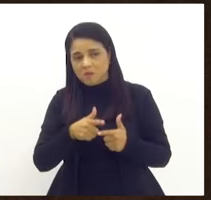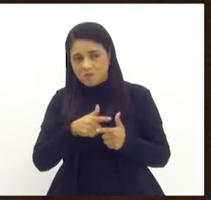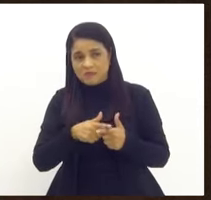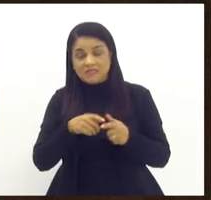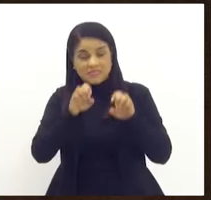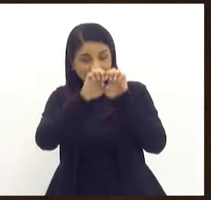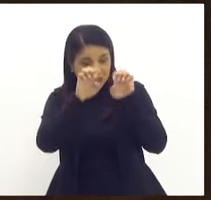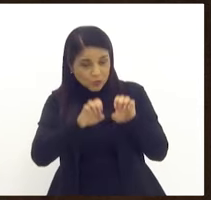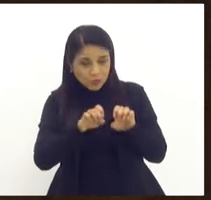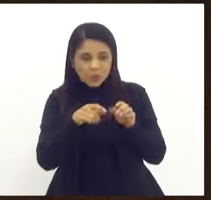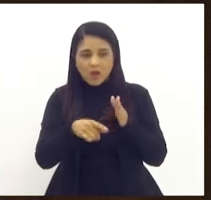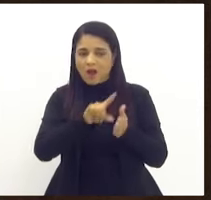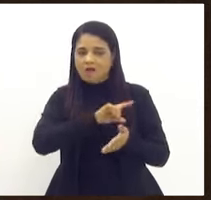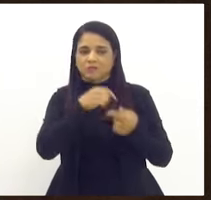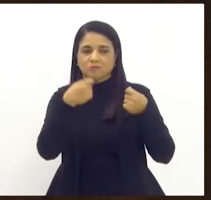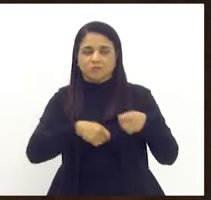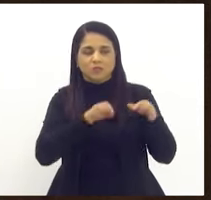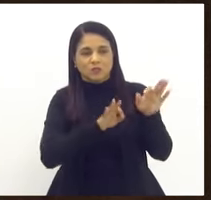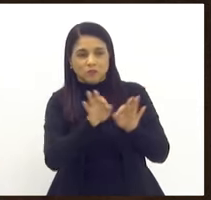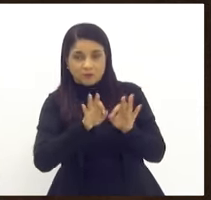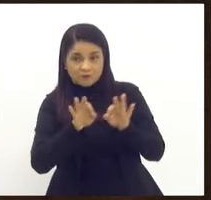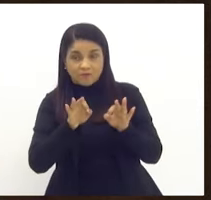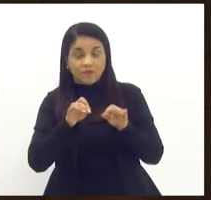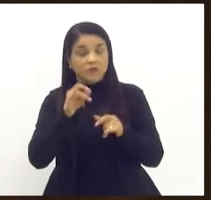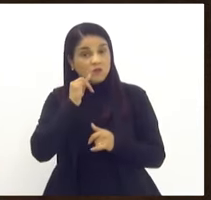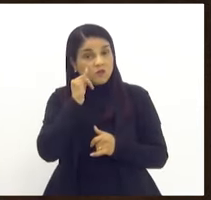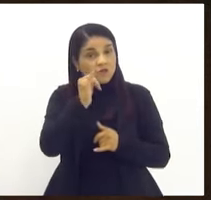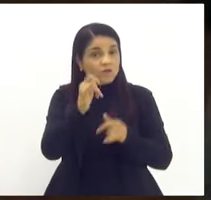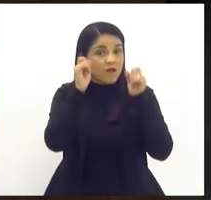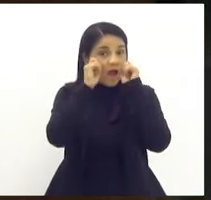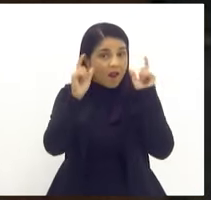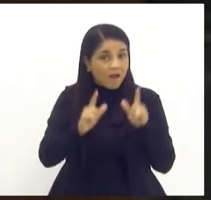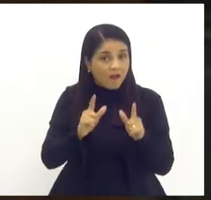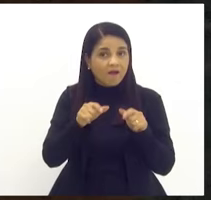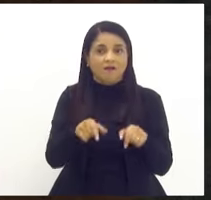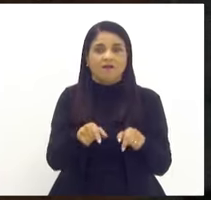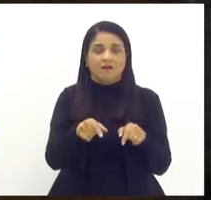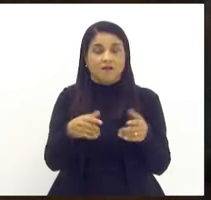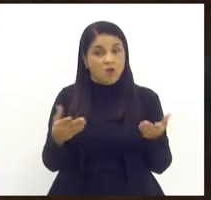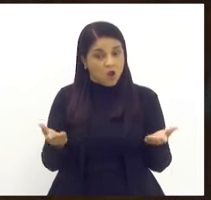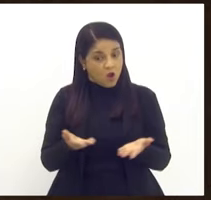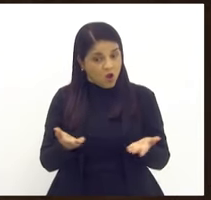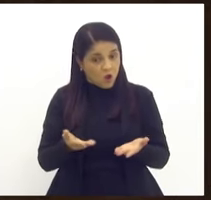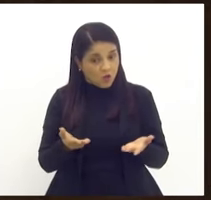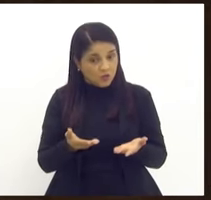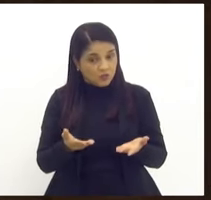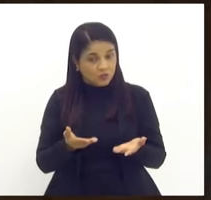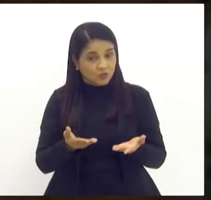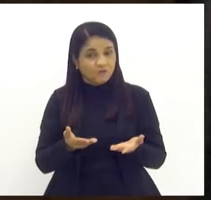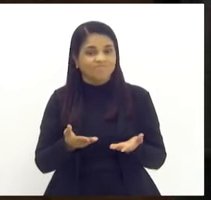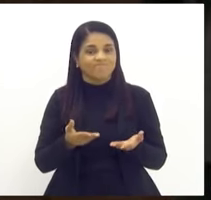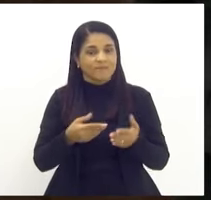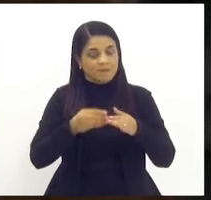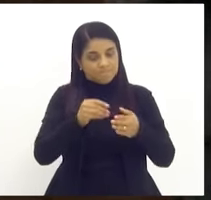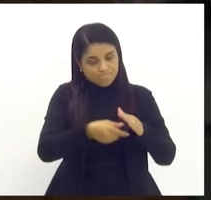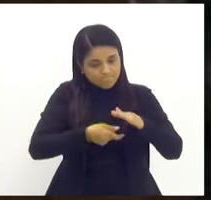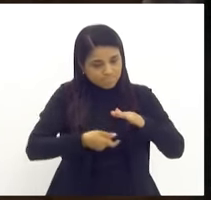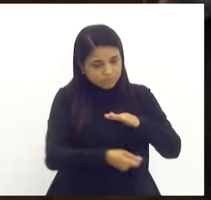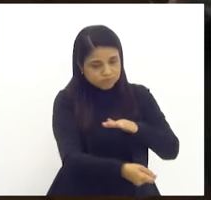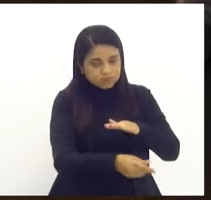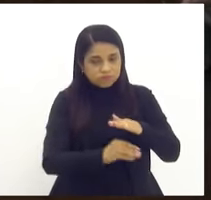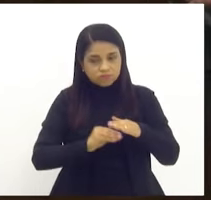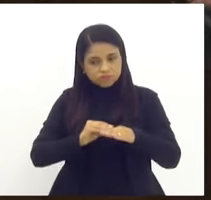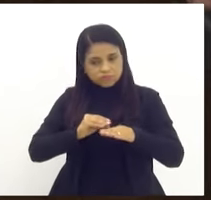estruturantes não acontecem então quero alertar os colegas o que está se fazendo aqui é um remédio Amargo é mas